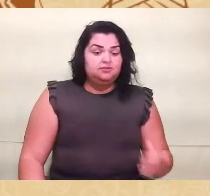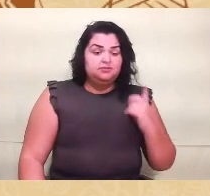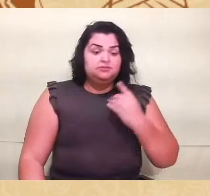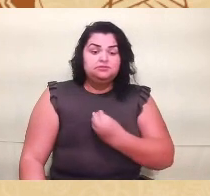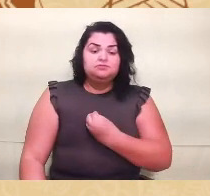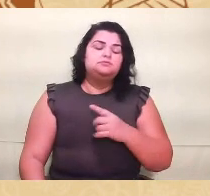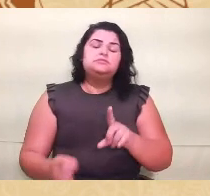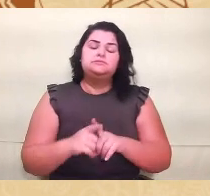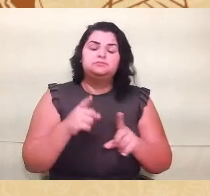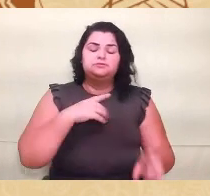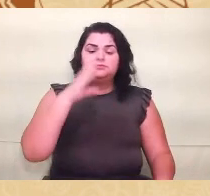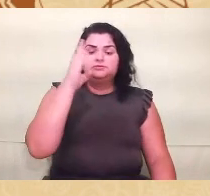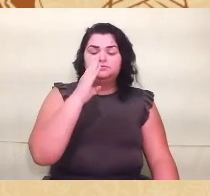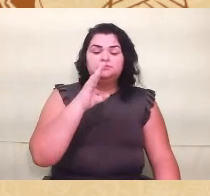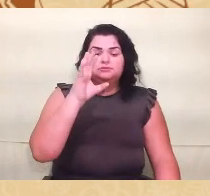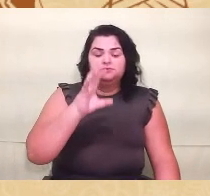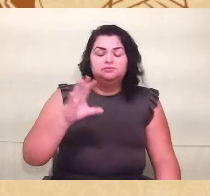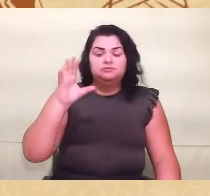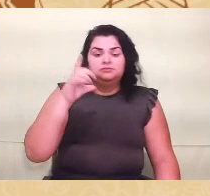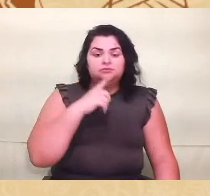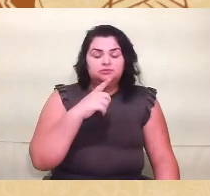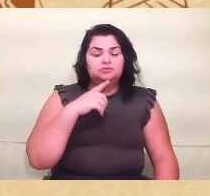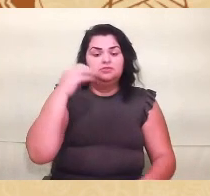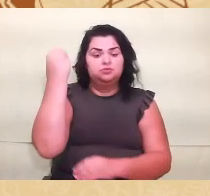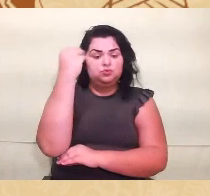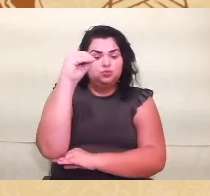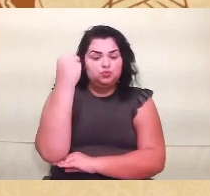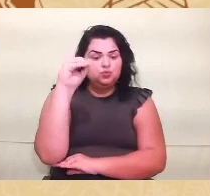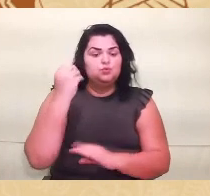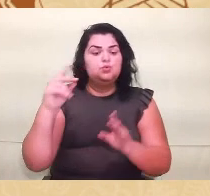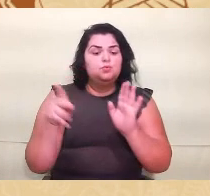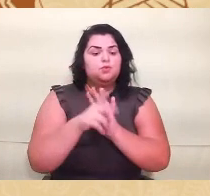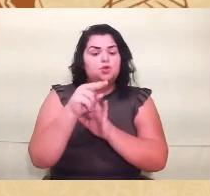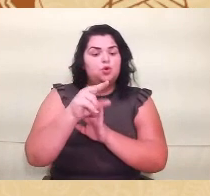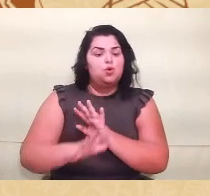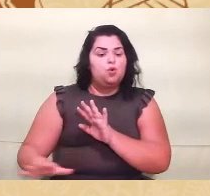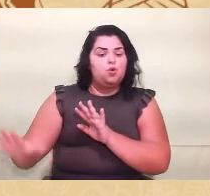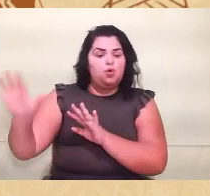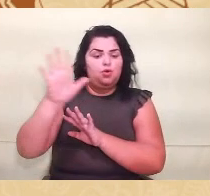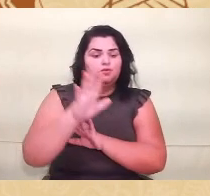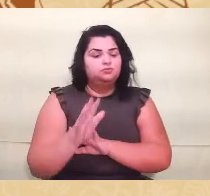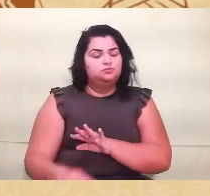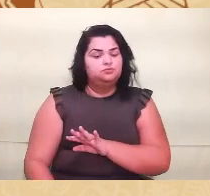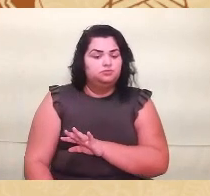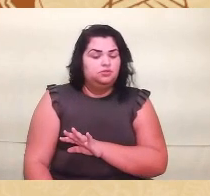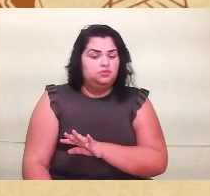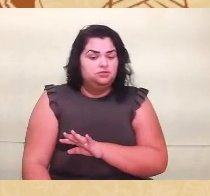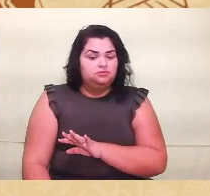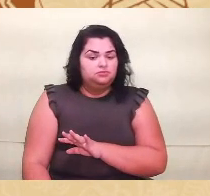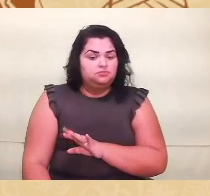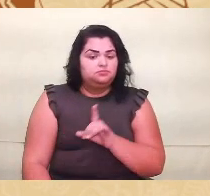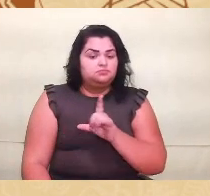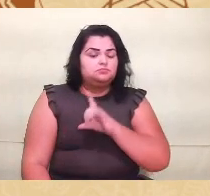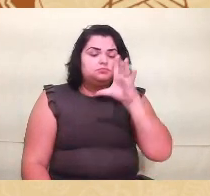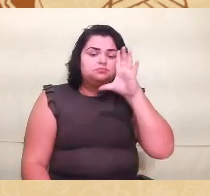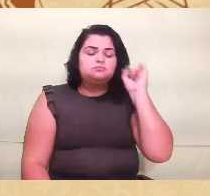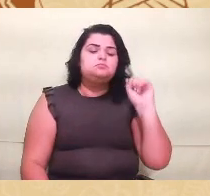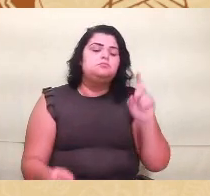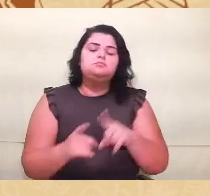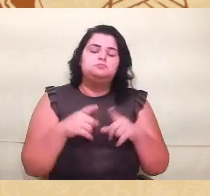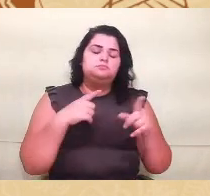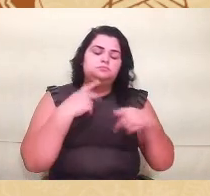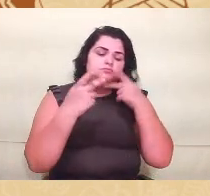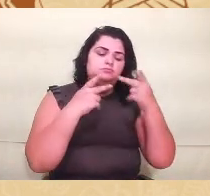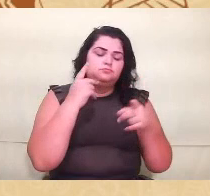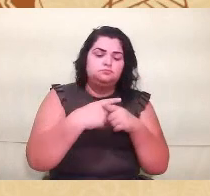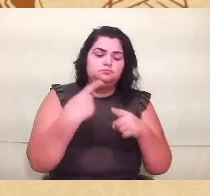do Brasil inteiro, do Rio Grande do Sul, as regiões do Norte. Mas poucas vezes você vai ouvir falar, né? Por quê? Porque você